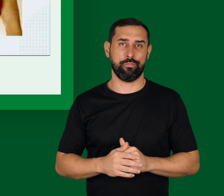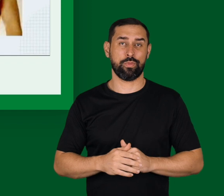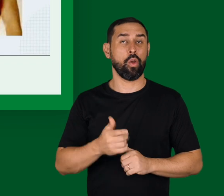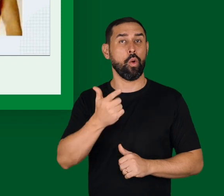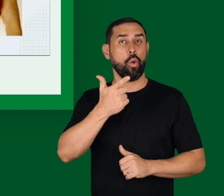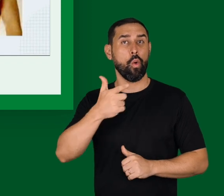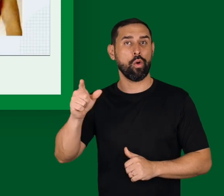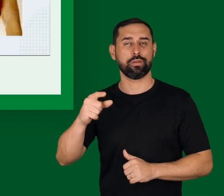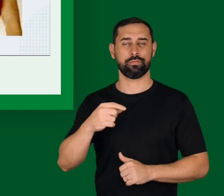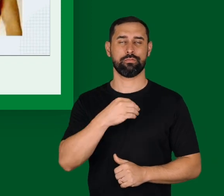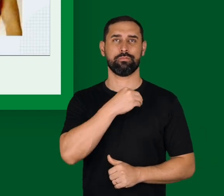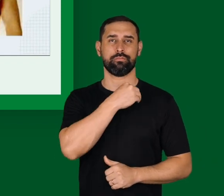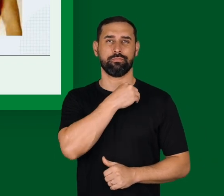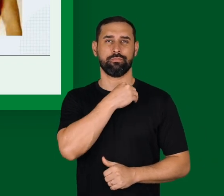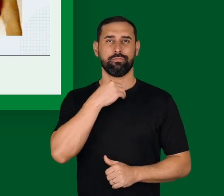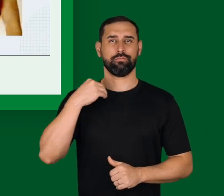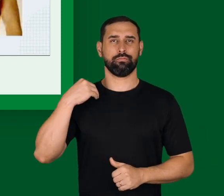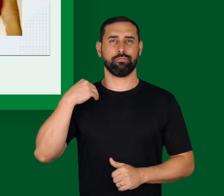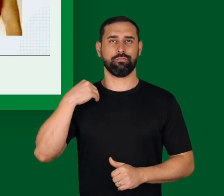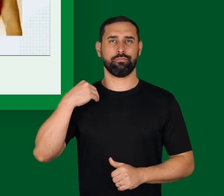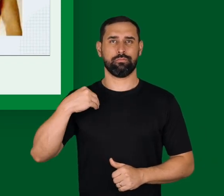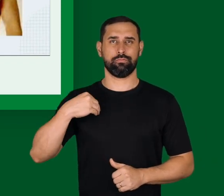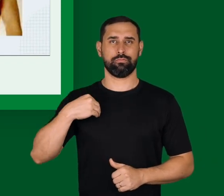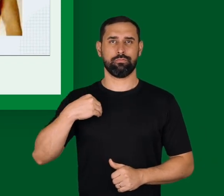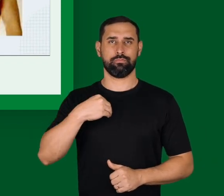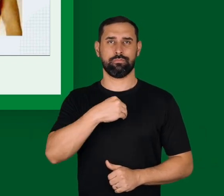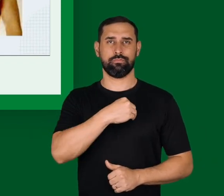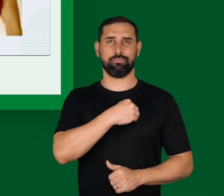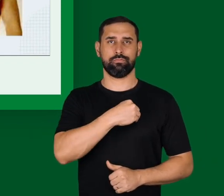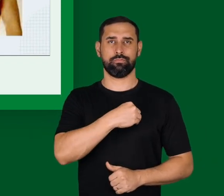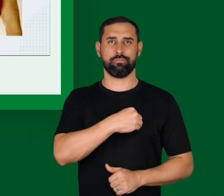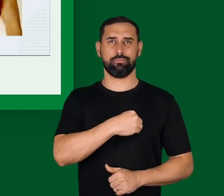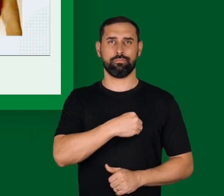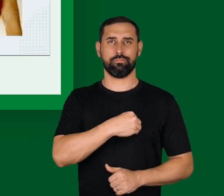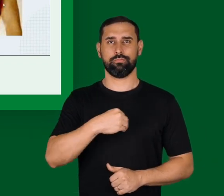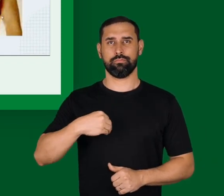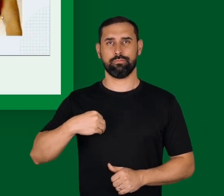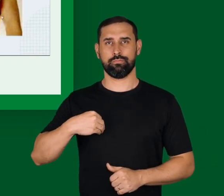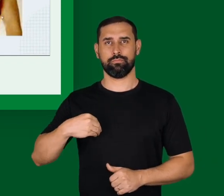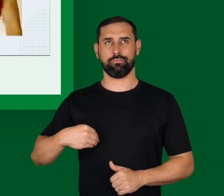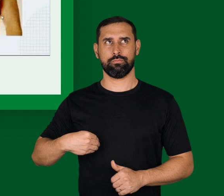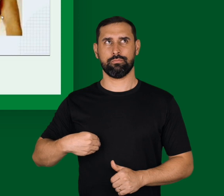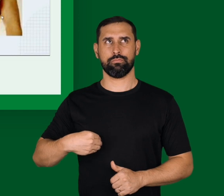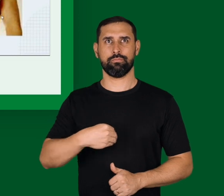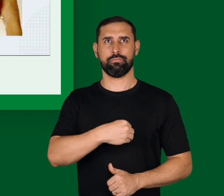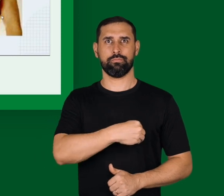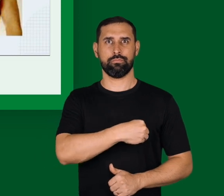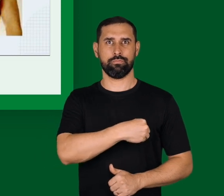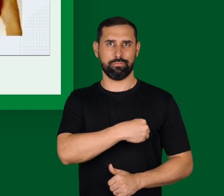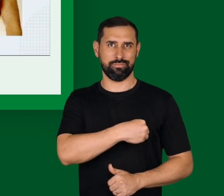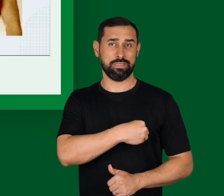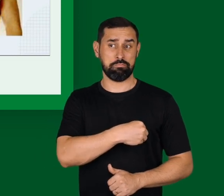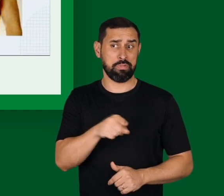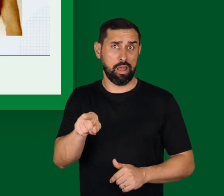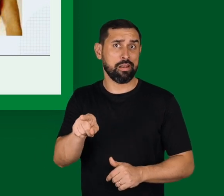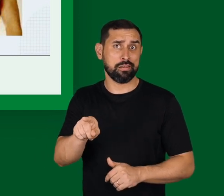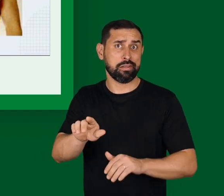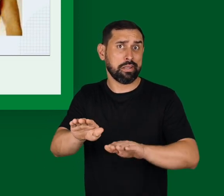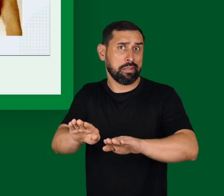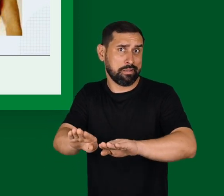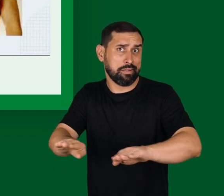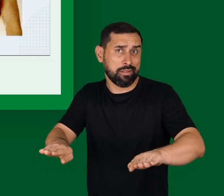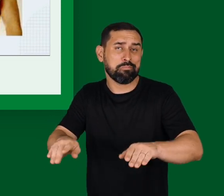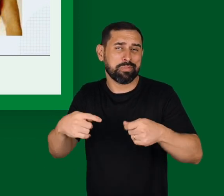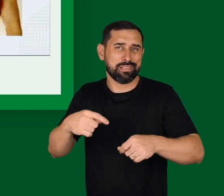ausculta pulmonar, se o paciente está ventilando nos seus ápices, na ausculta do meio e nas bases pulmonares, né, lembrando sempre que a gente